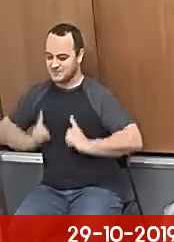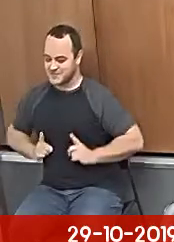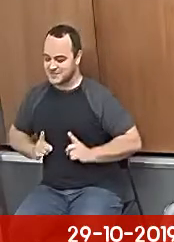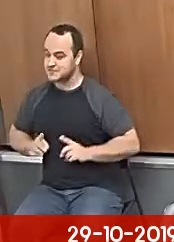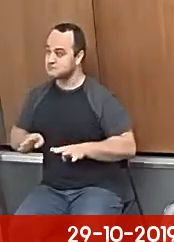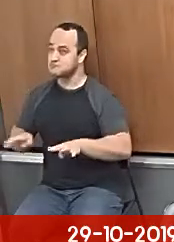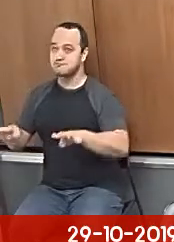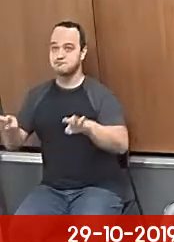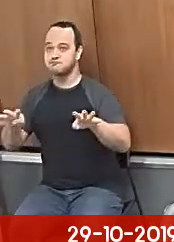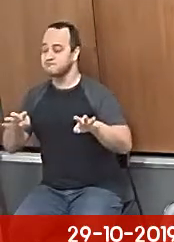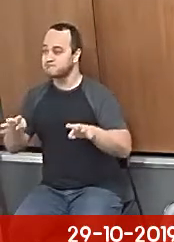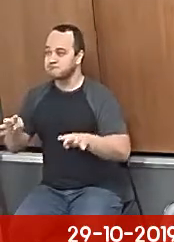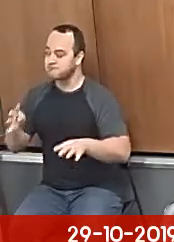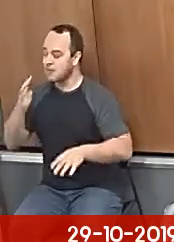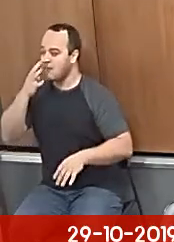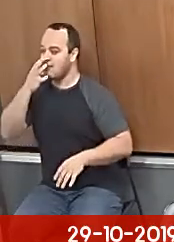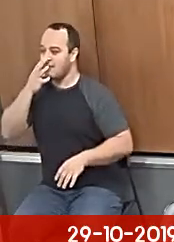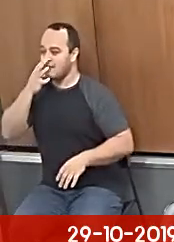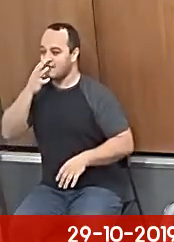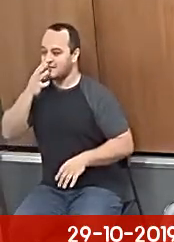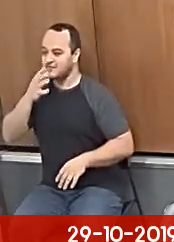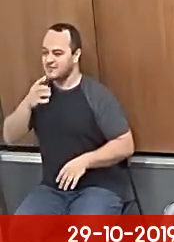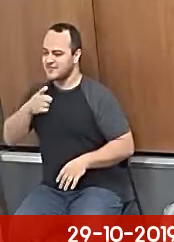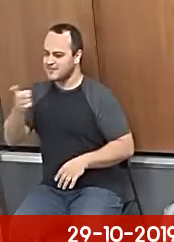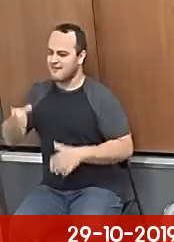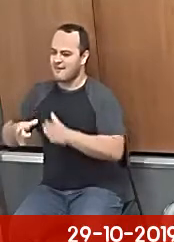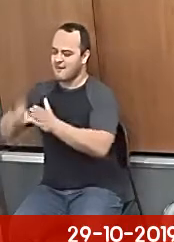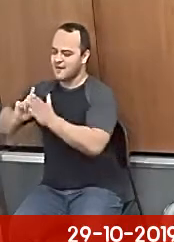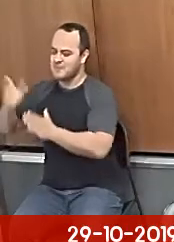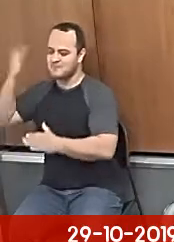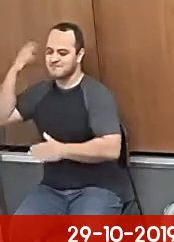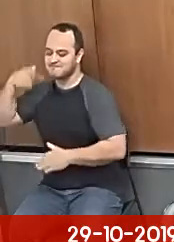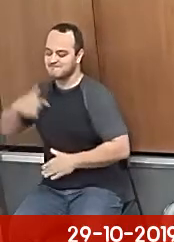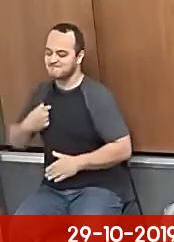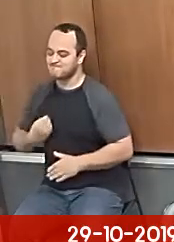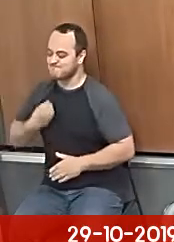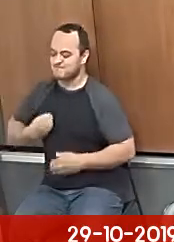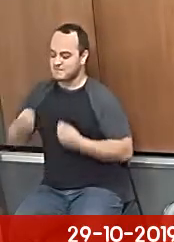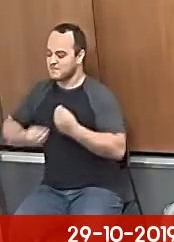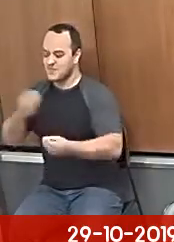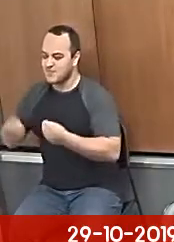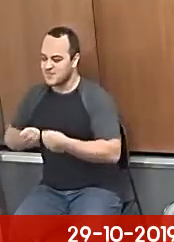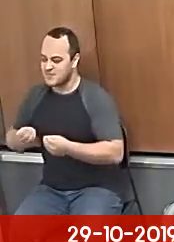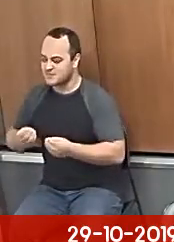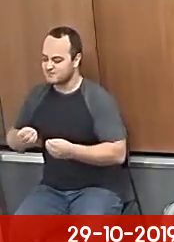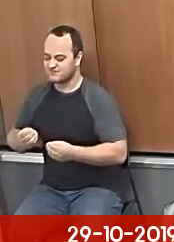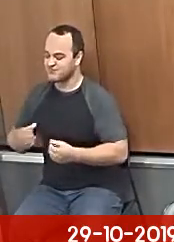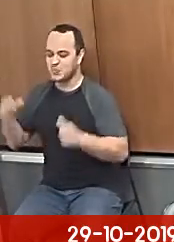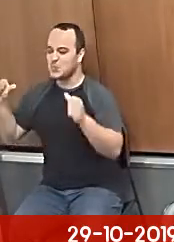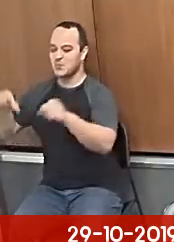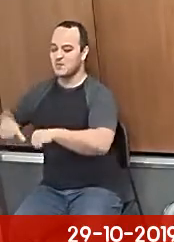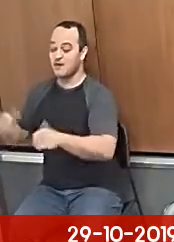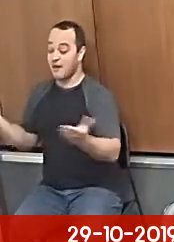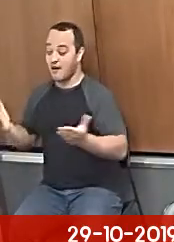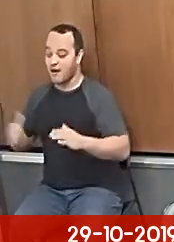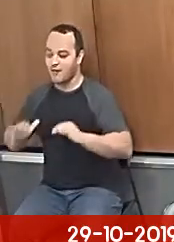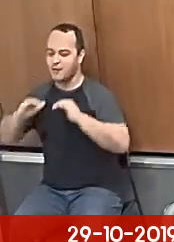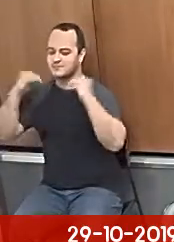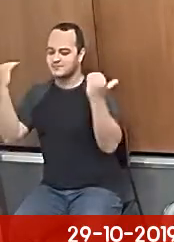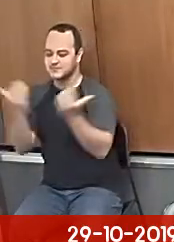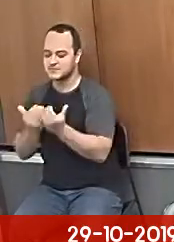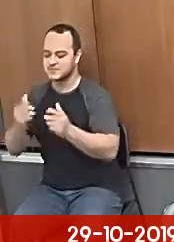deles? Pergunta se eles querem voltar à vida deles antes. Ou quer correr dentro do estádio com 40 mil pessoas aplaudindo